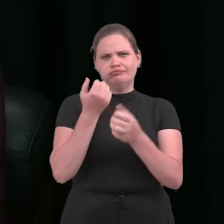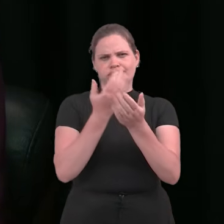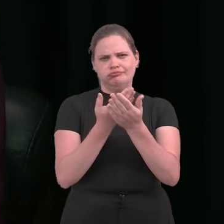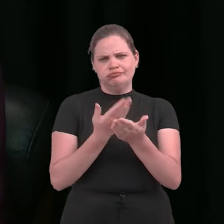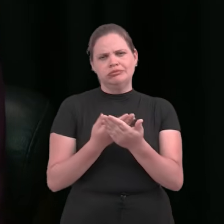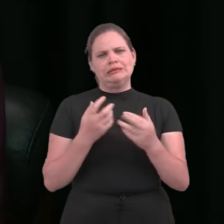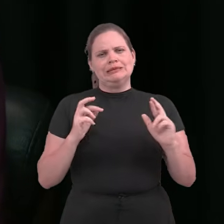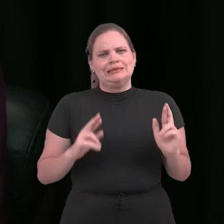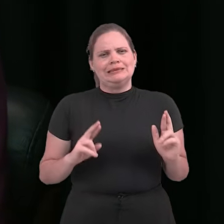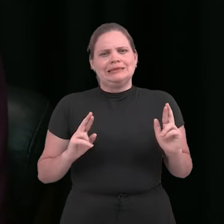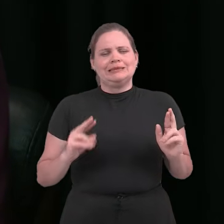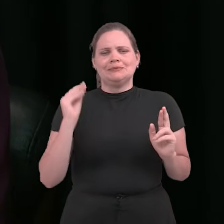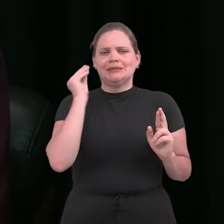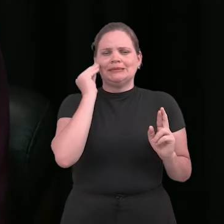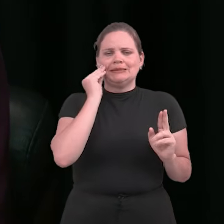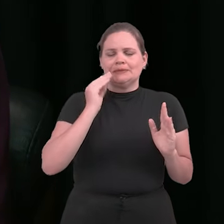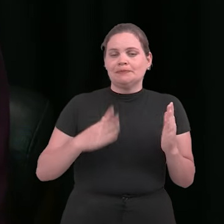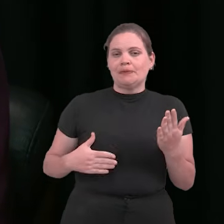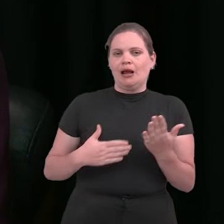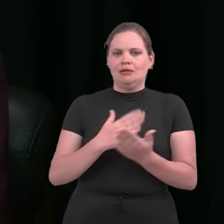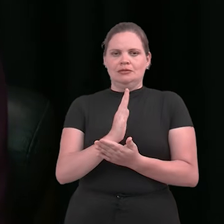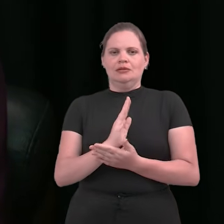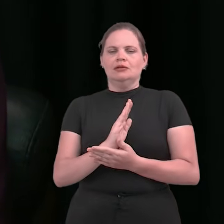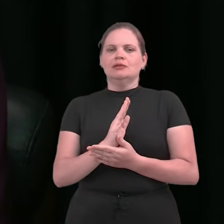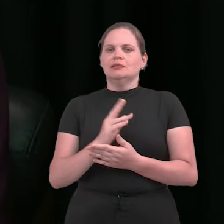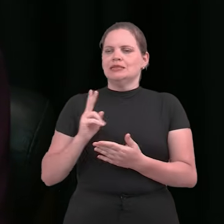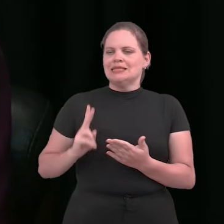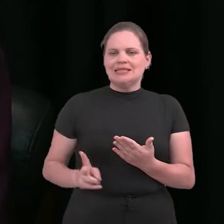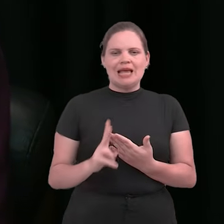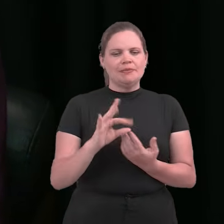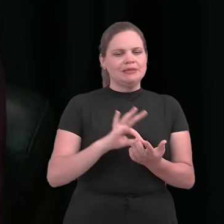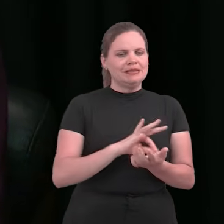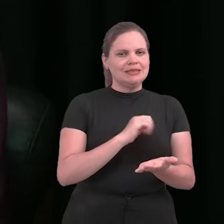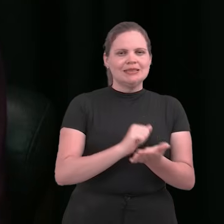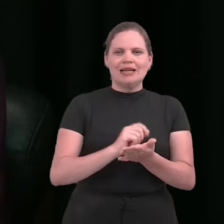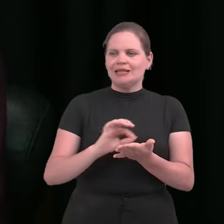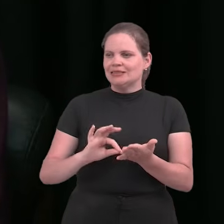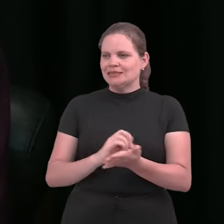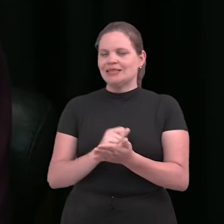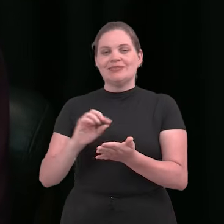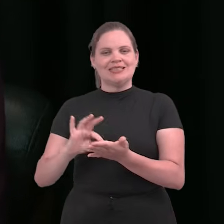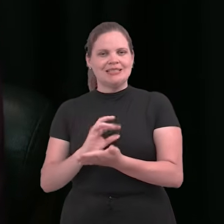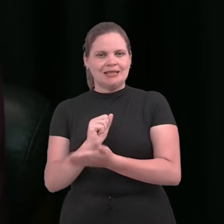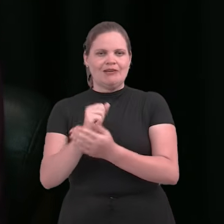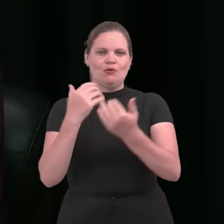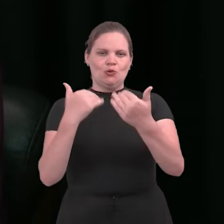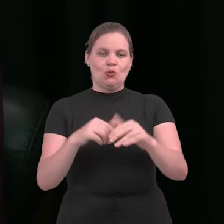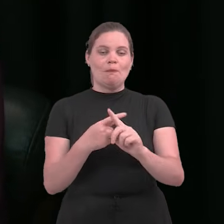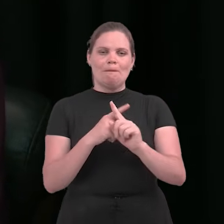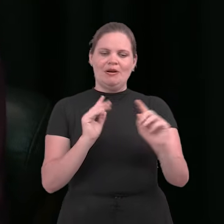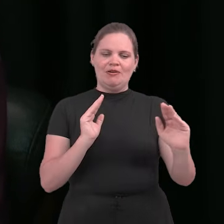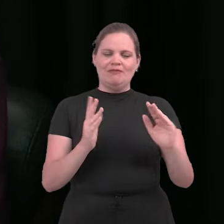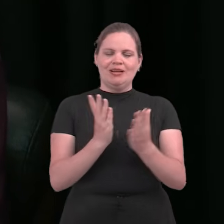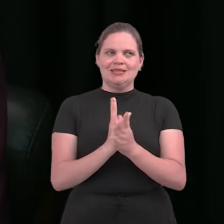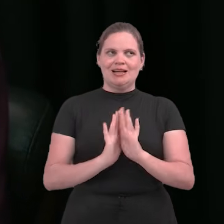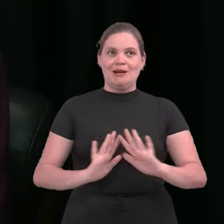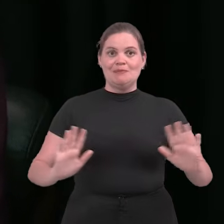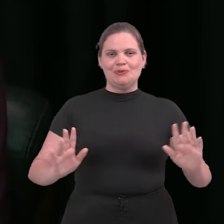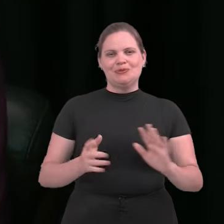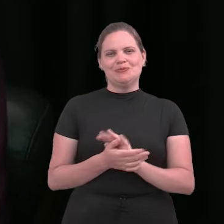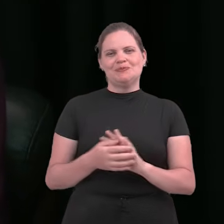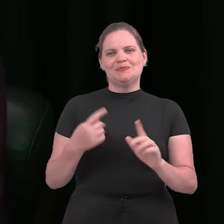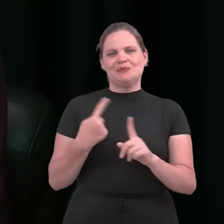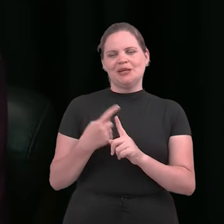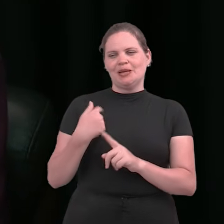de expectativa, foram muitos anos de concursando. Entendi. Mas essa fase passou. Amém. Quando